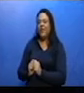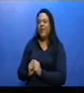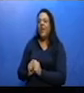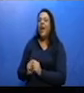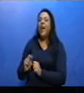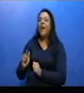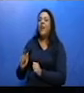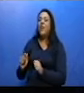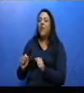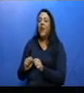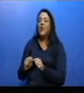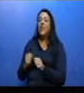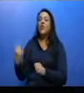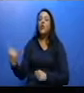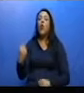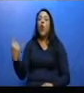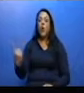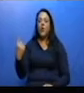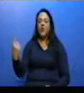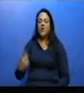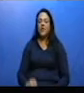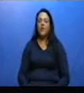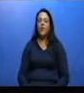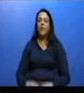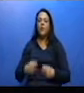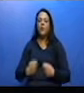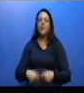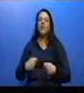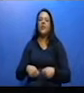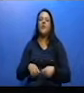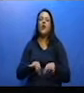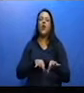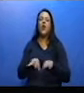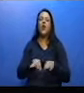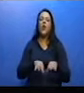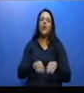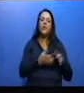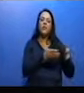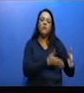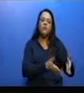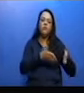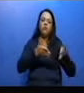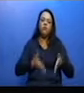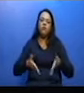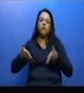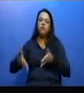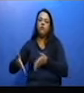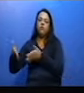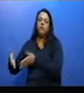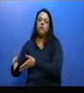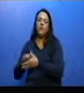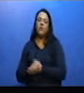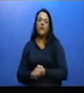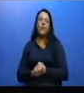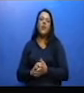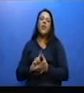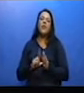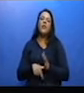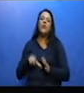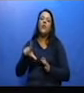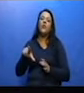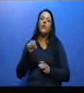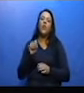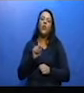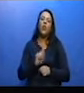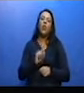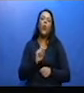A pesquisa deve ser organizada em etapas e depois decidir o que será feito em cada uma das